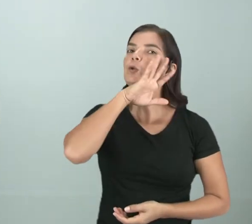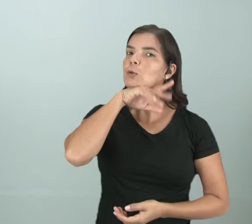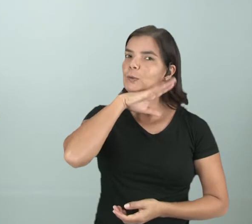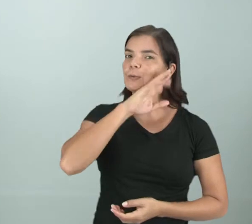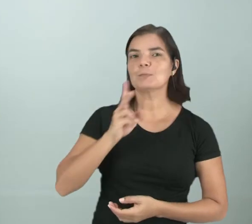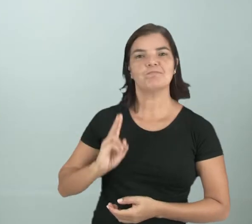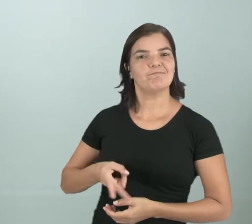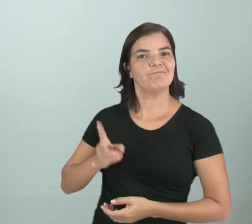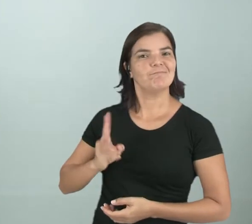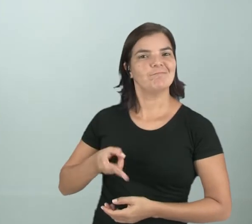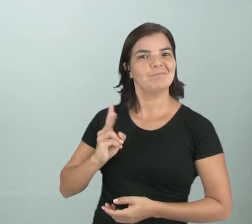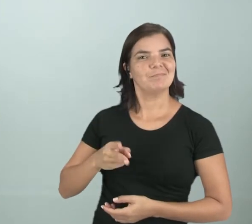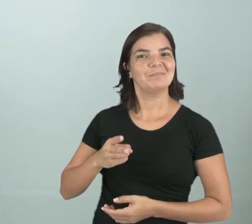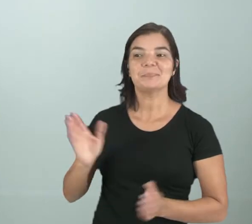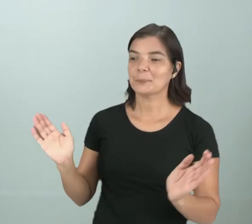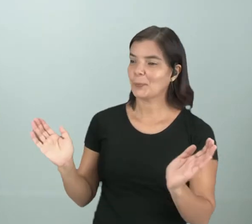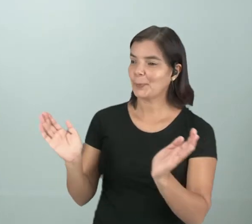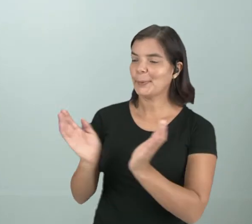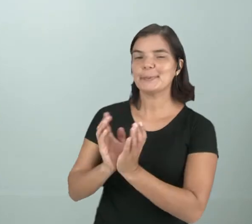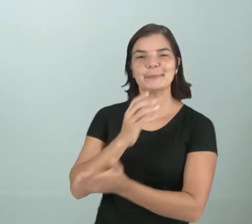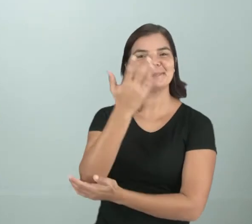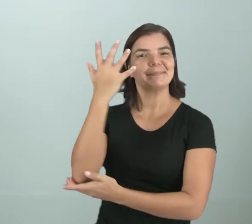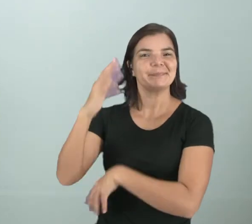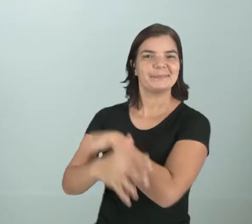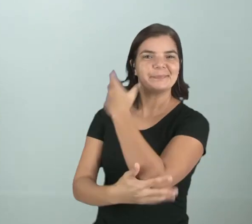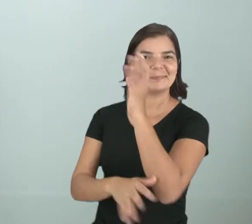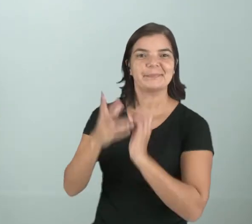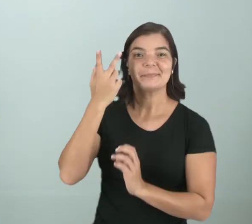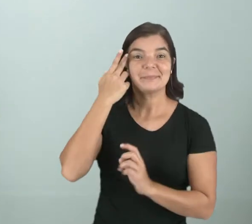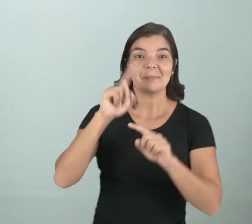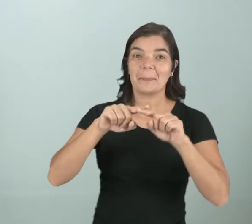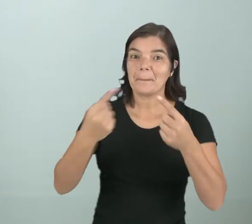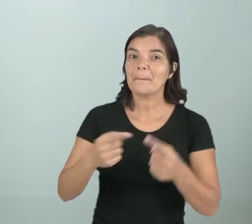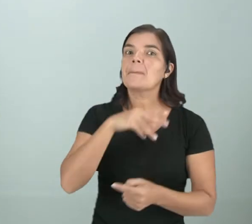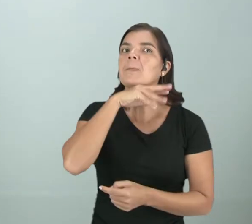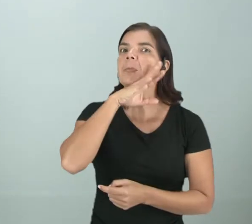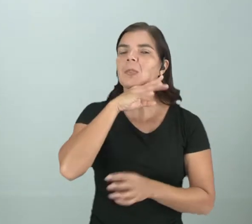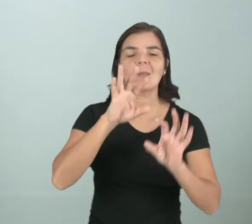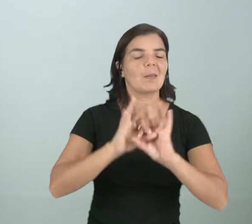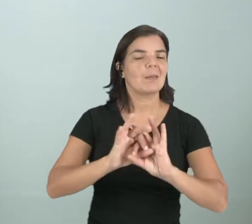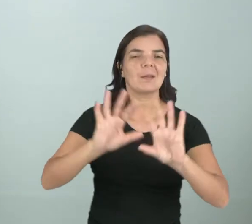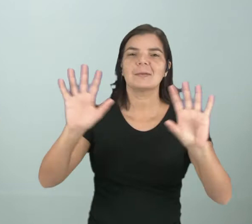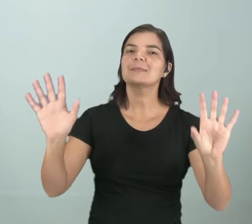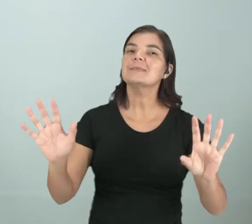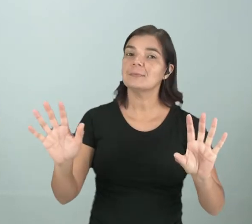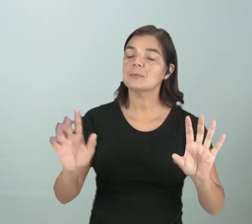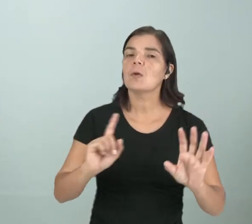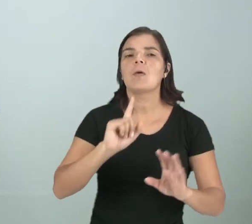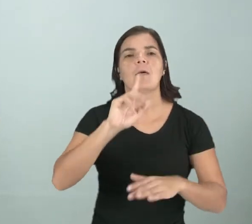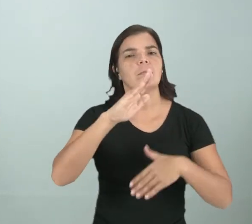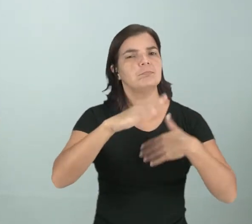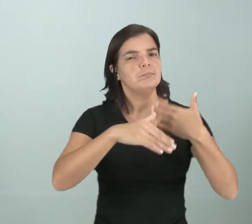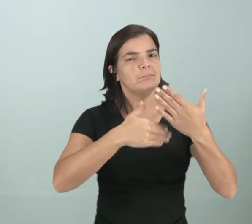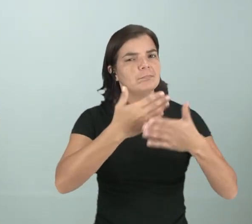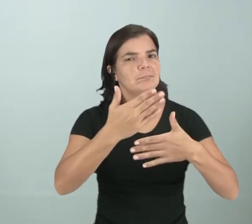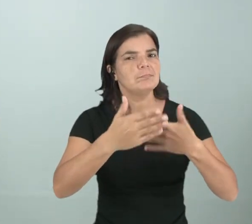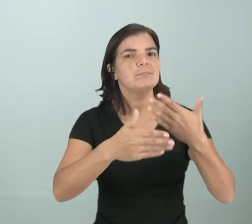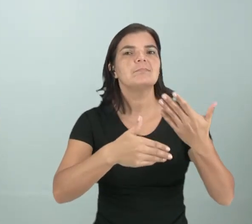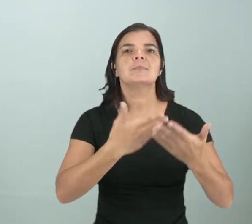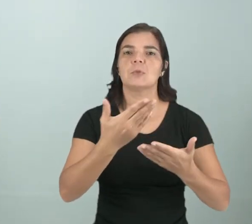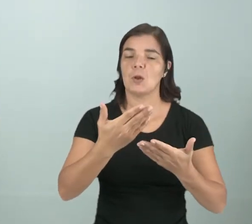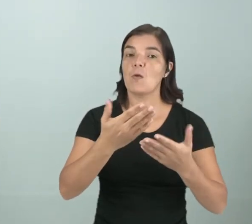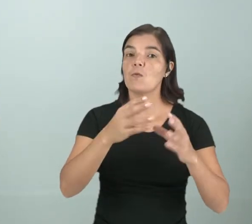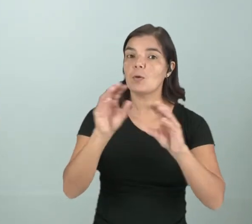estão aqui, compondo esta paisagem. Mas os animais, eles são livres. Então, daqui a pouco, os animais, eles